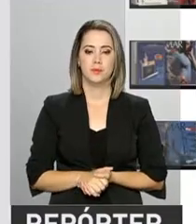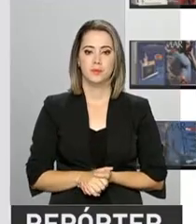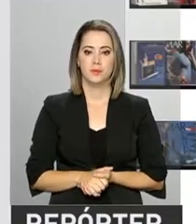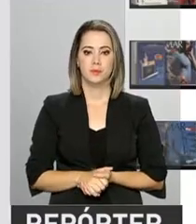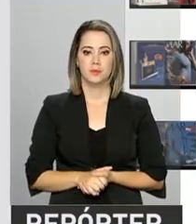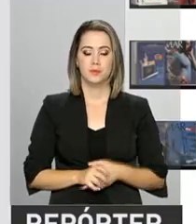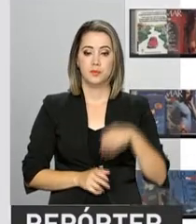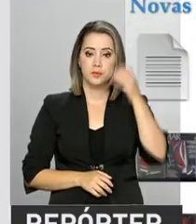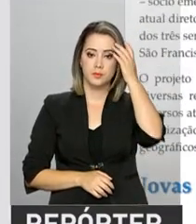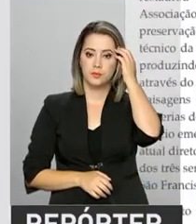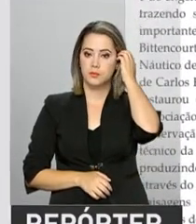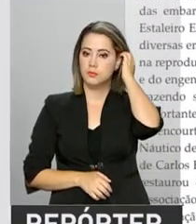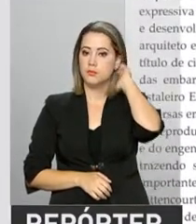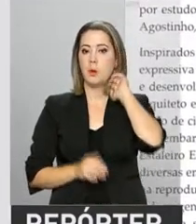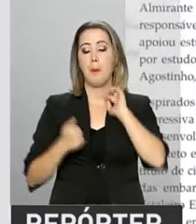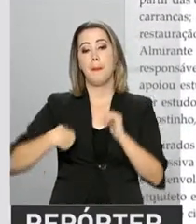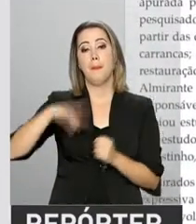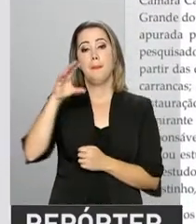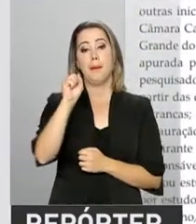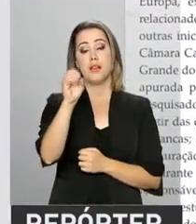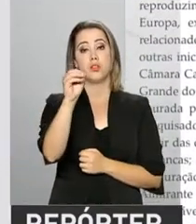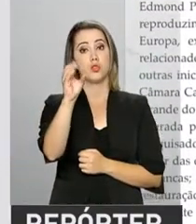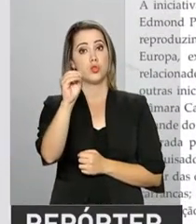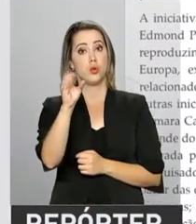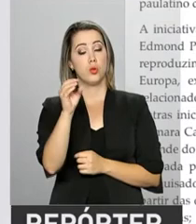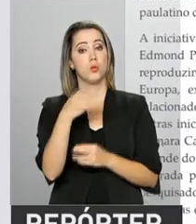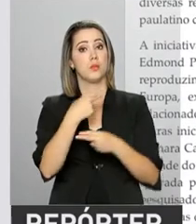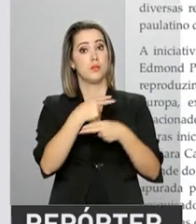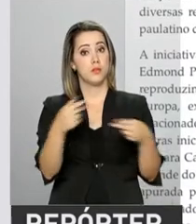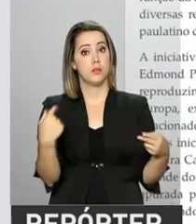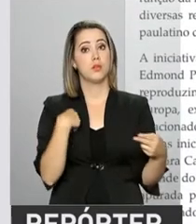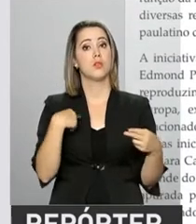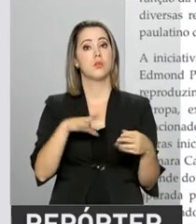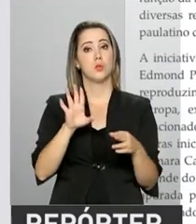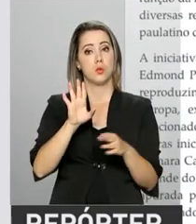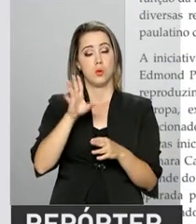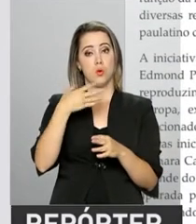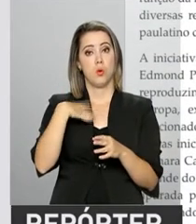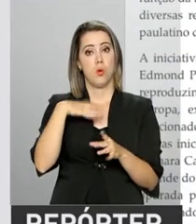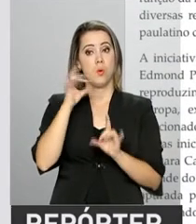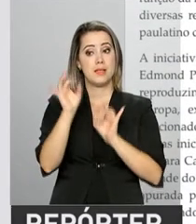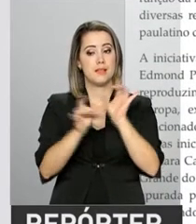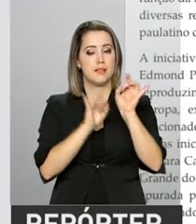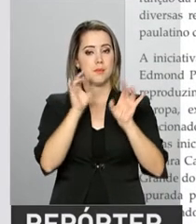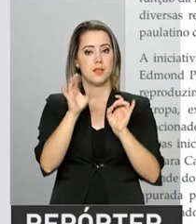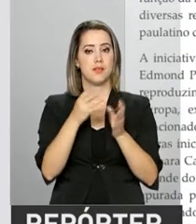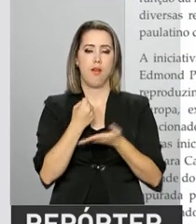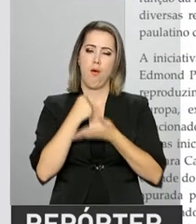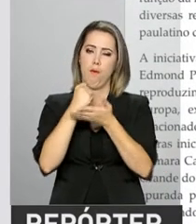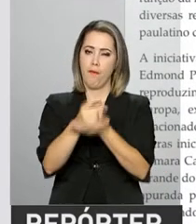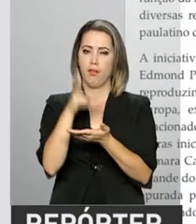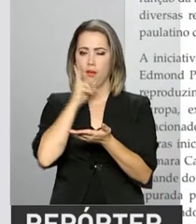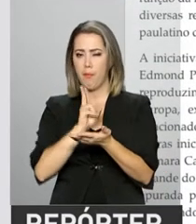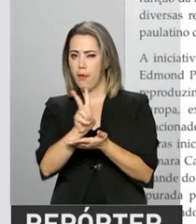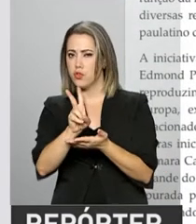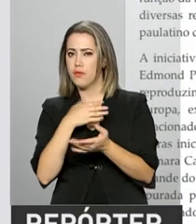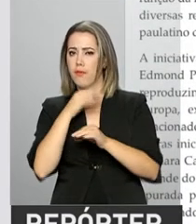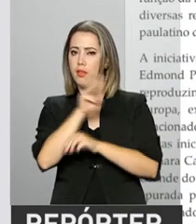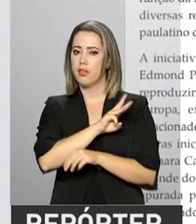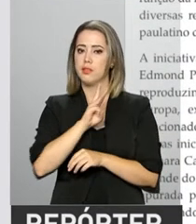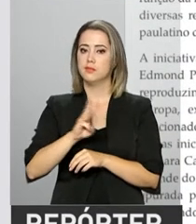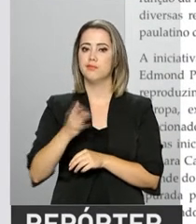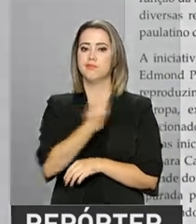mais de 800 obras raras do patrimônio naval do país disponíveis na internet o portal